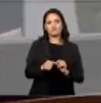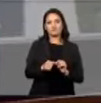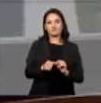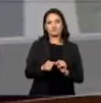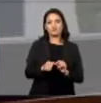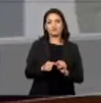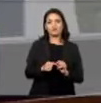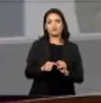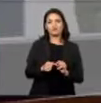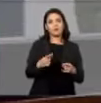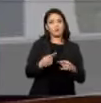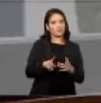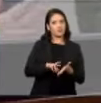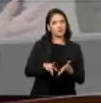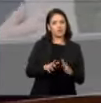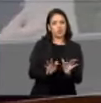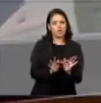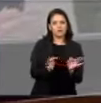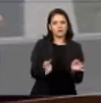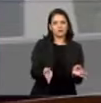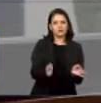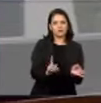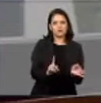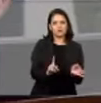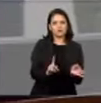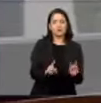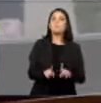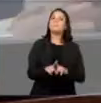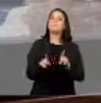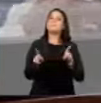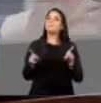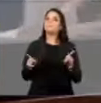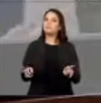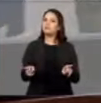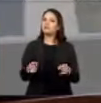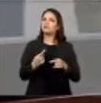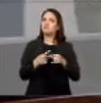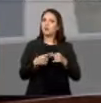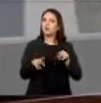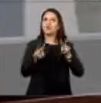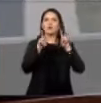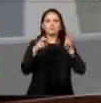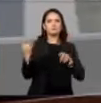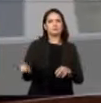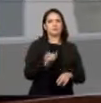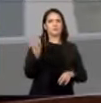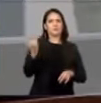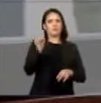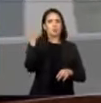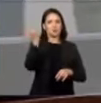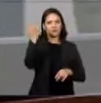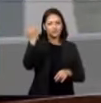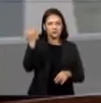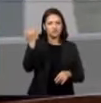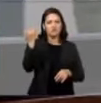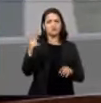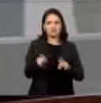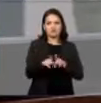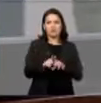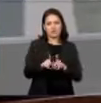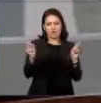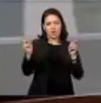simples, aparentemente é simples defender a liberdade artística, mas não é simples diante de atos normativos do Poder Executivo com a competência que